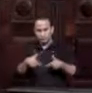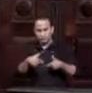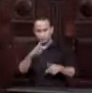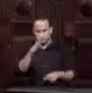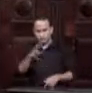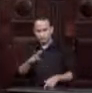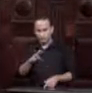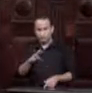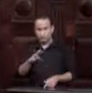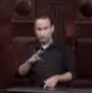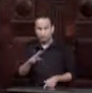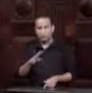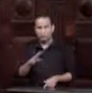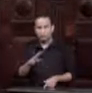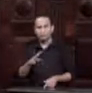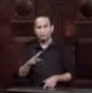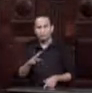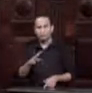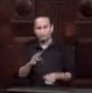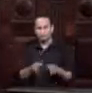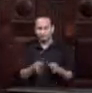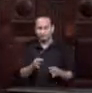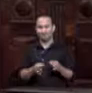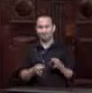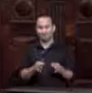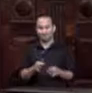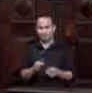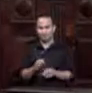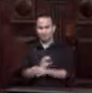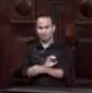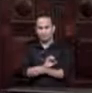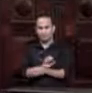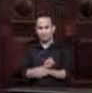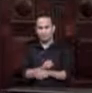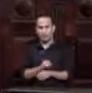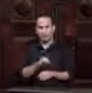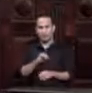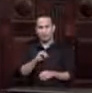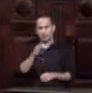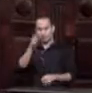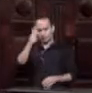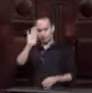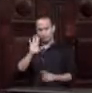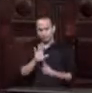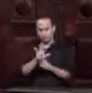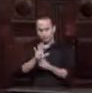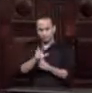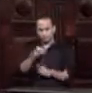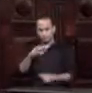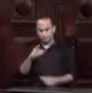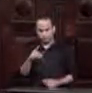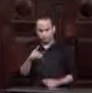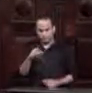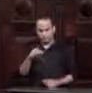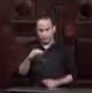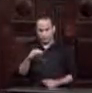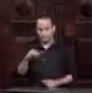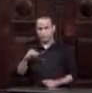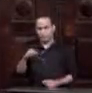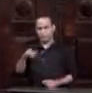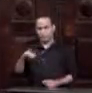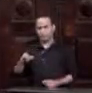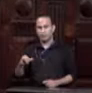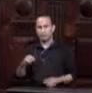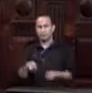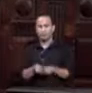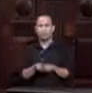do exercício 2016, alertado inclusive pelo presidente Jorge Pisciani em pronunciamento recente e com a